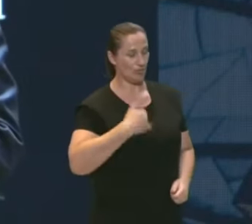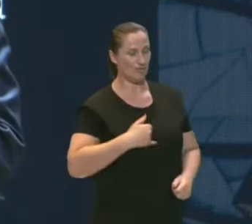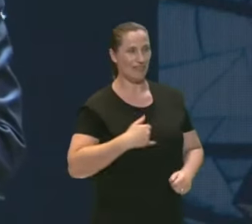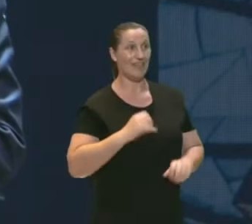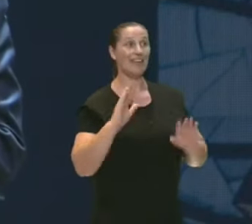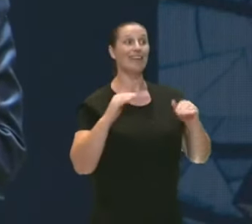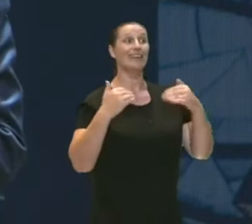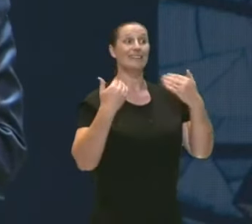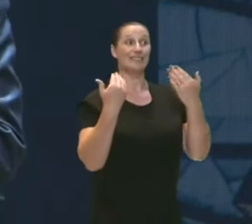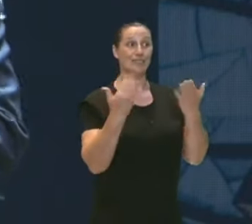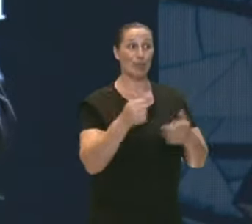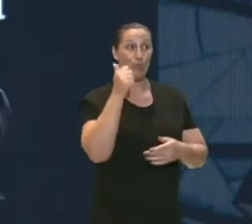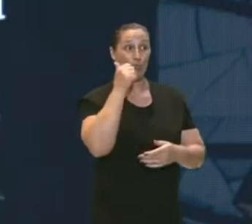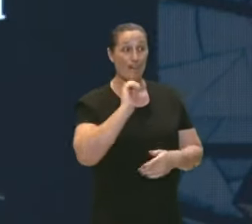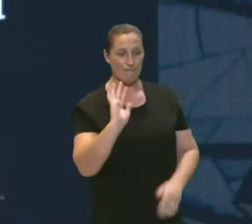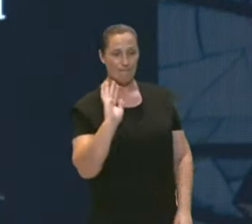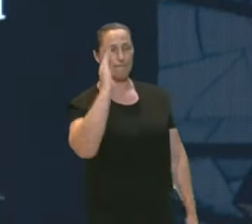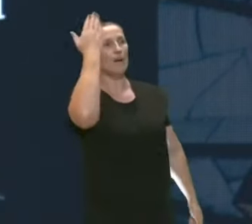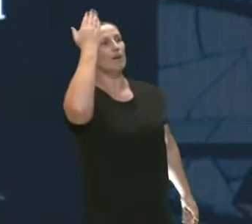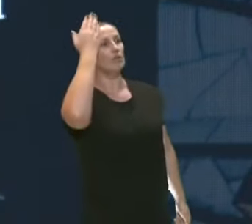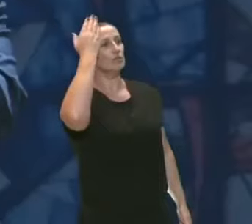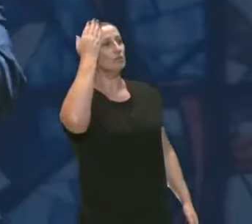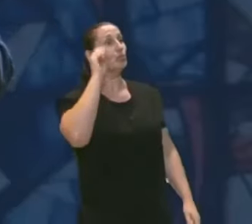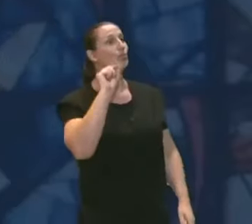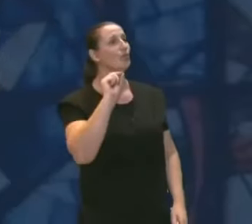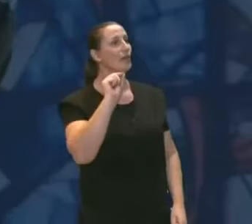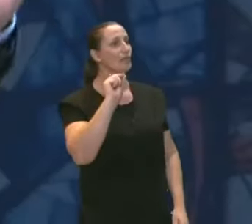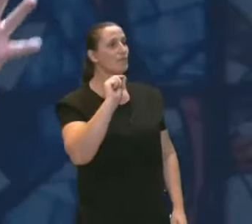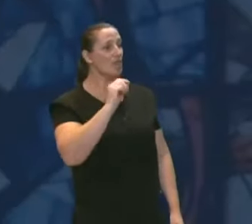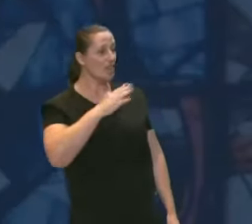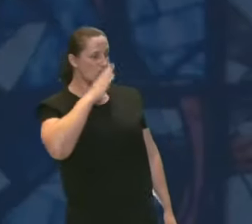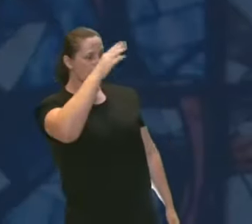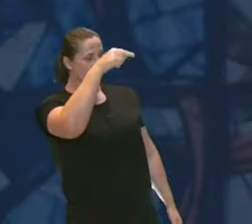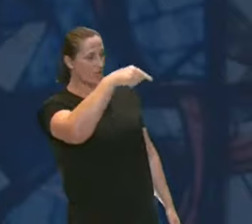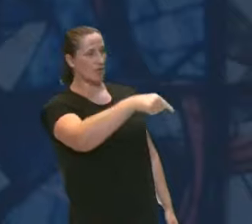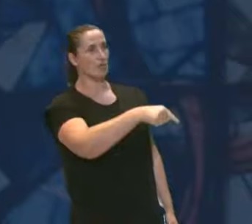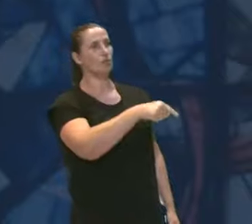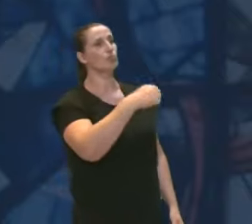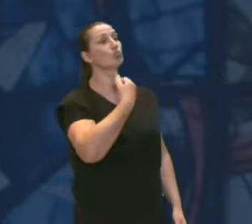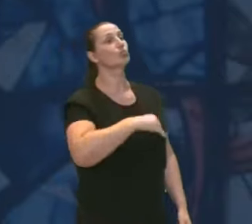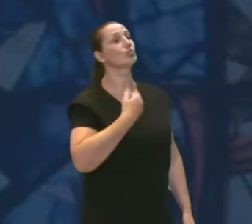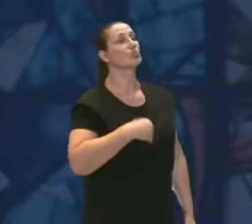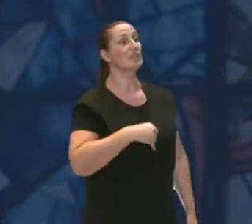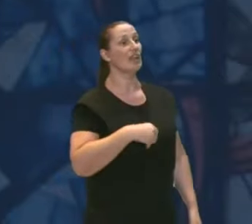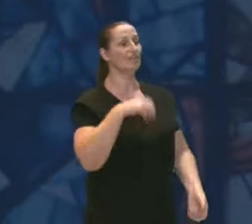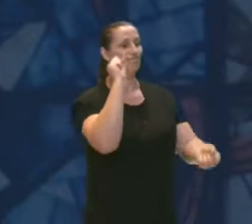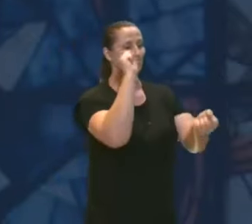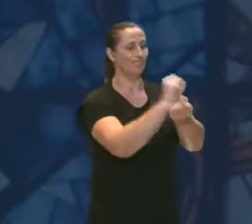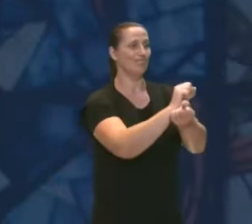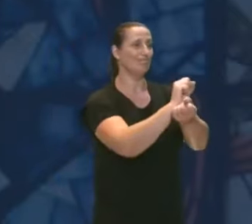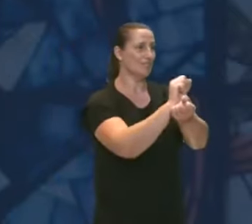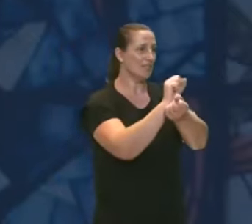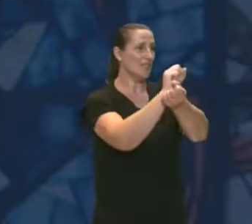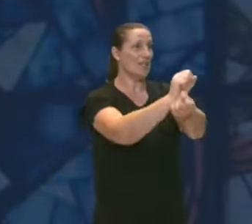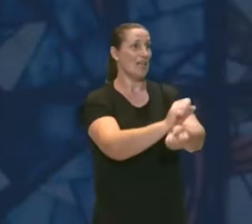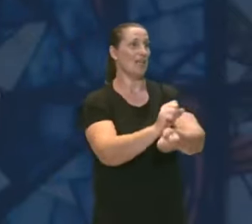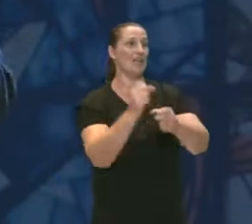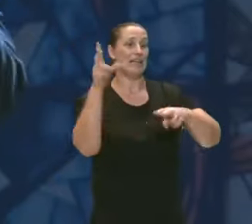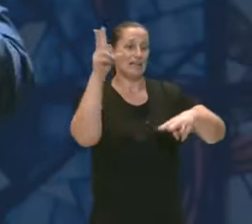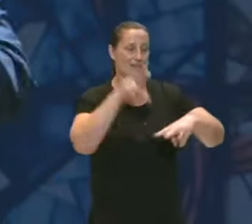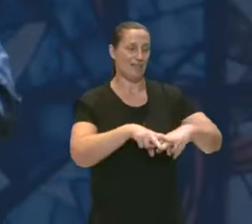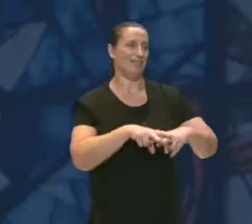na cadeia. Ali na cadeia as coisas parecem que vão começar a entrar no eixo, e ele é fiel a Deus, as coisas vão caminhando